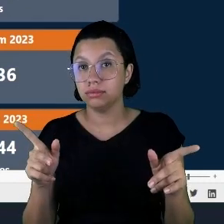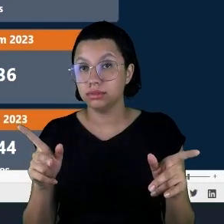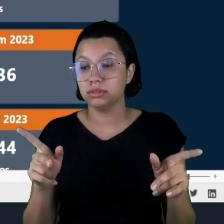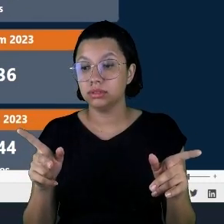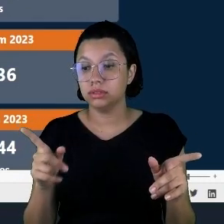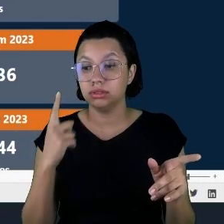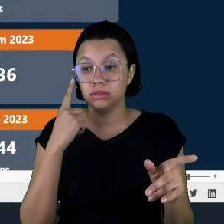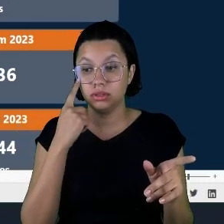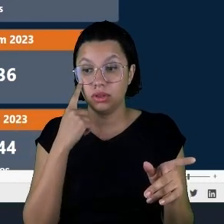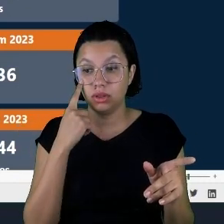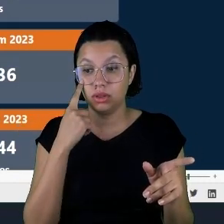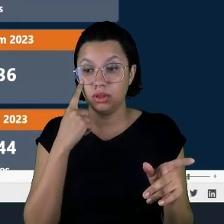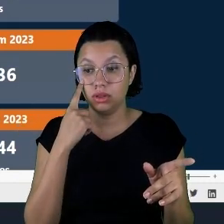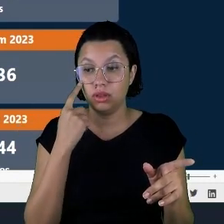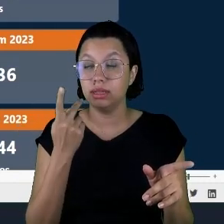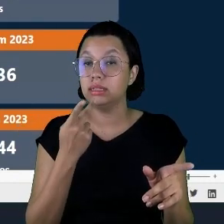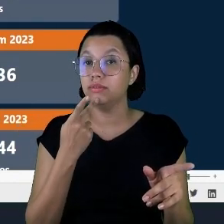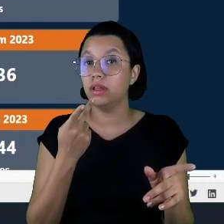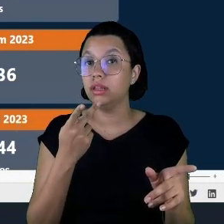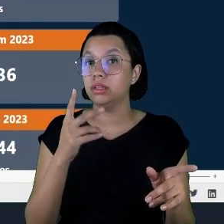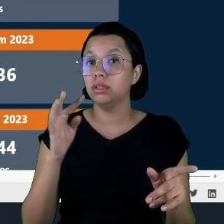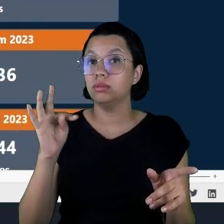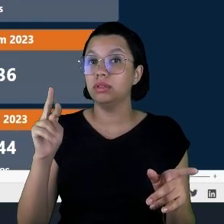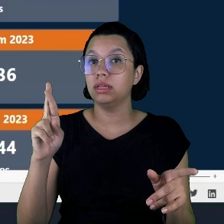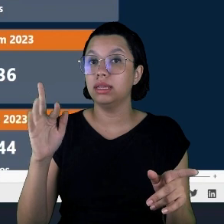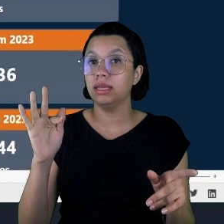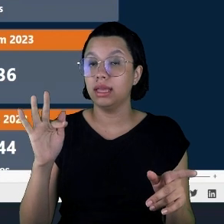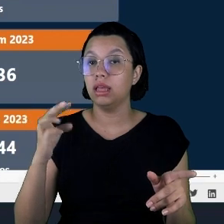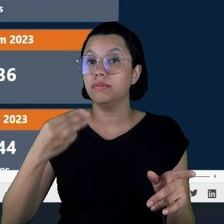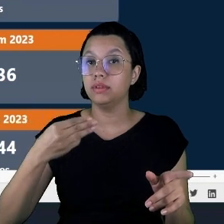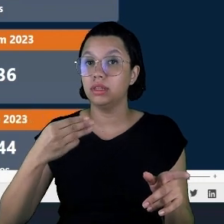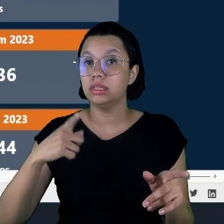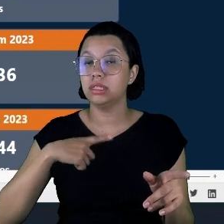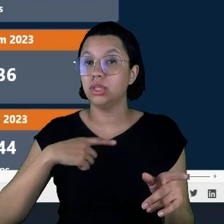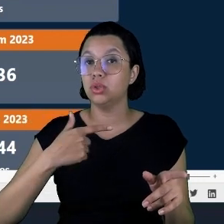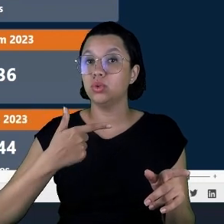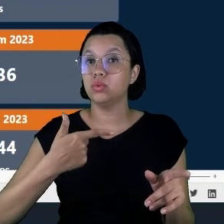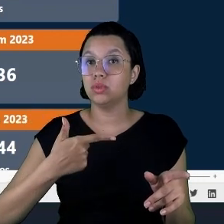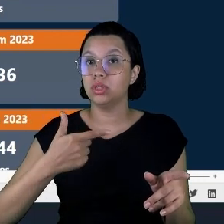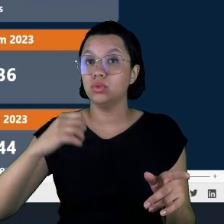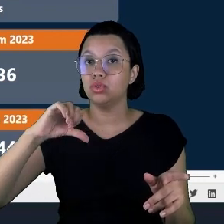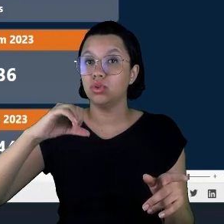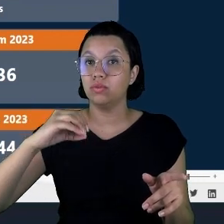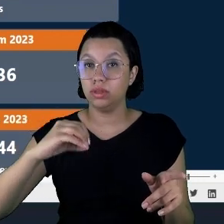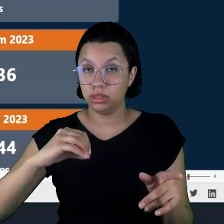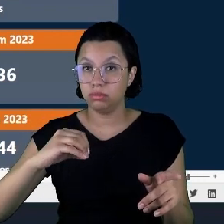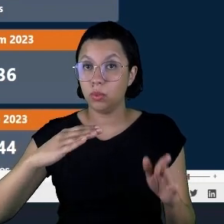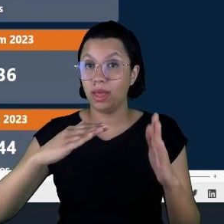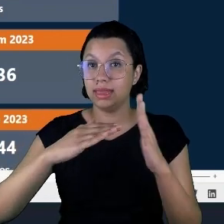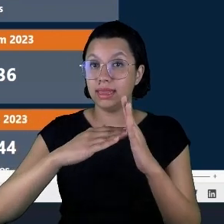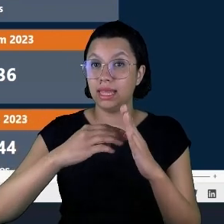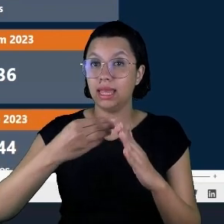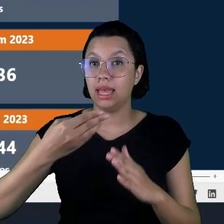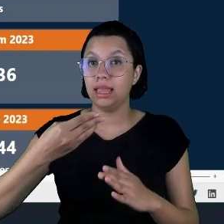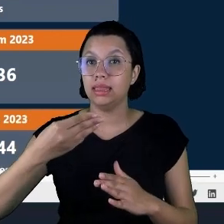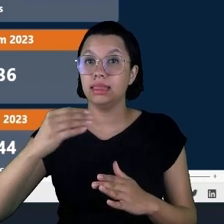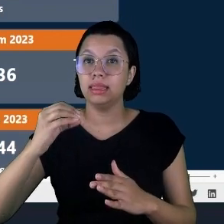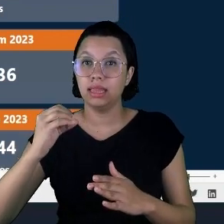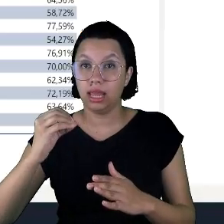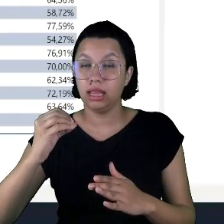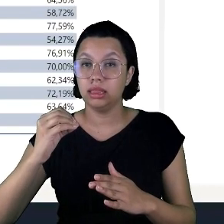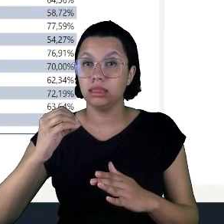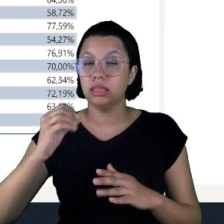Vou até pegar aqui para a gente ver, ó, ele está dizendo que o TRF3 no segundo grau tem 290 mil em